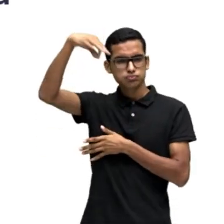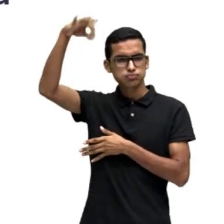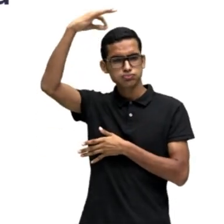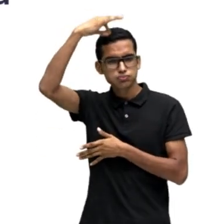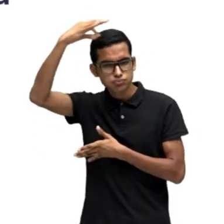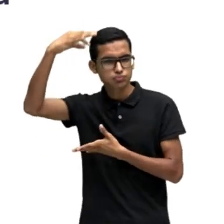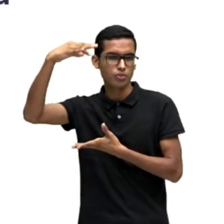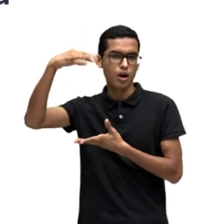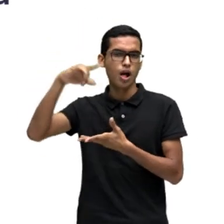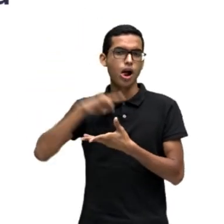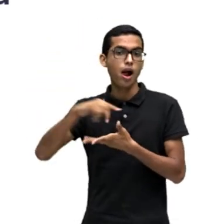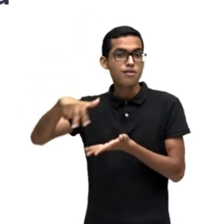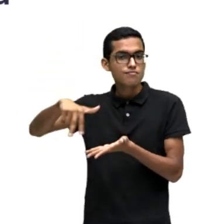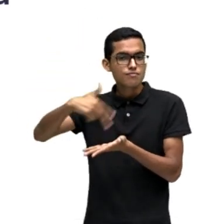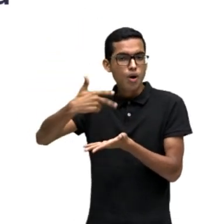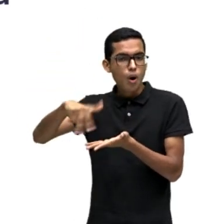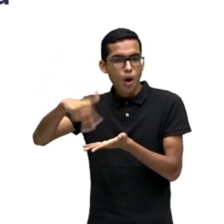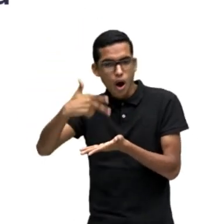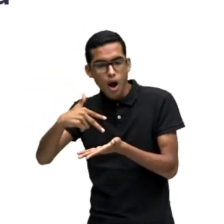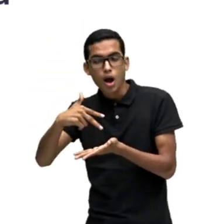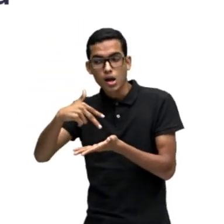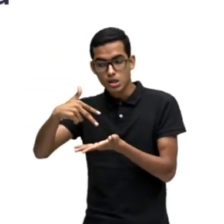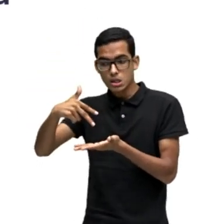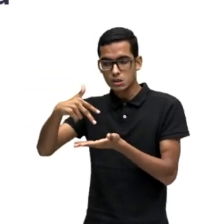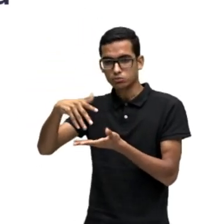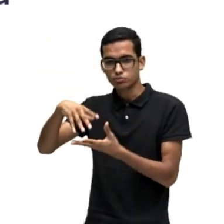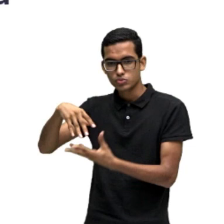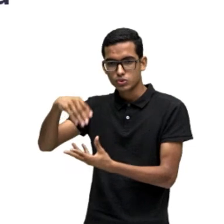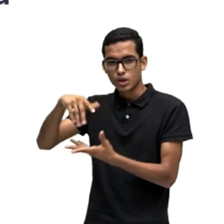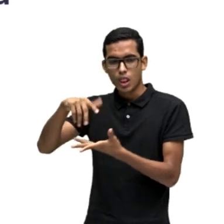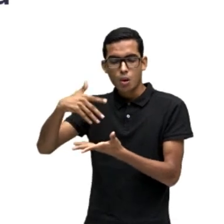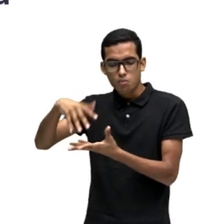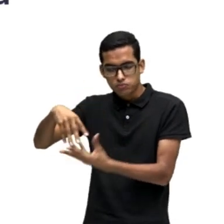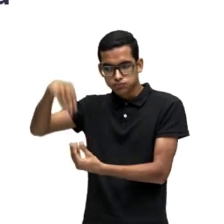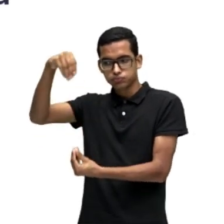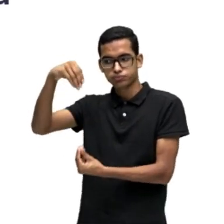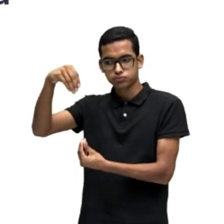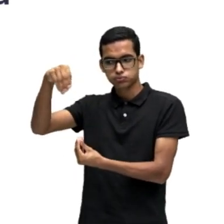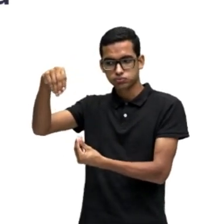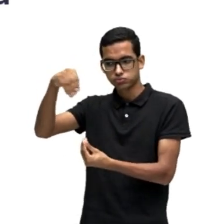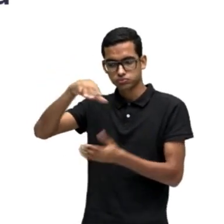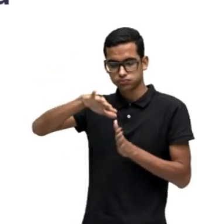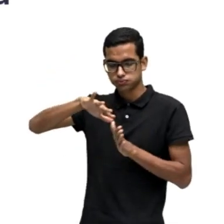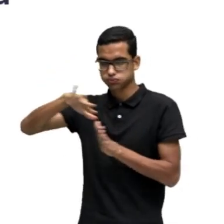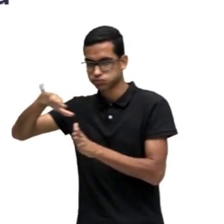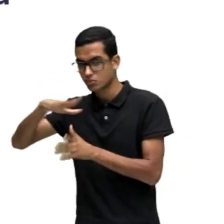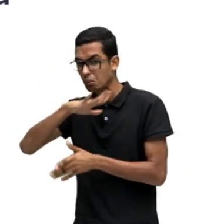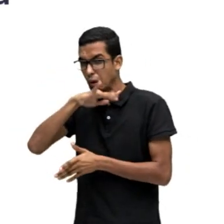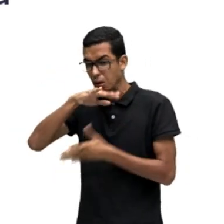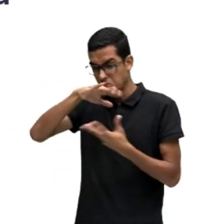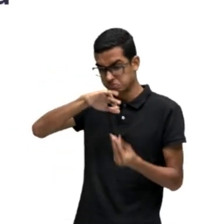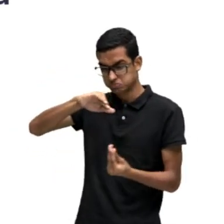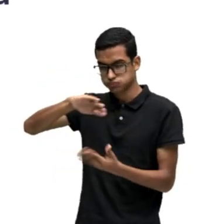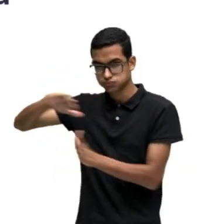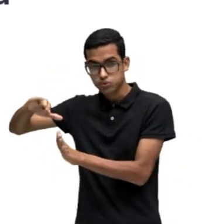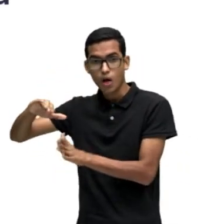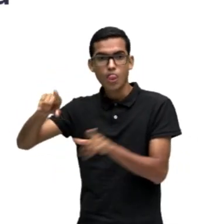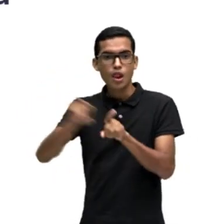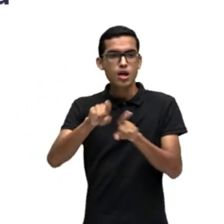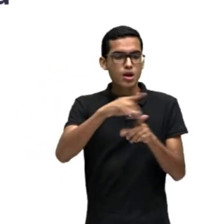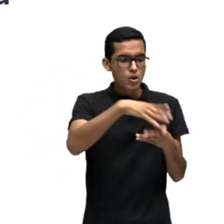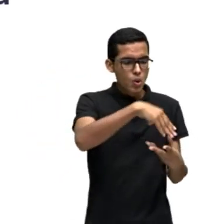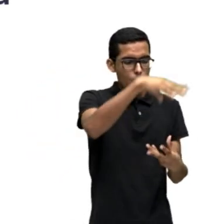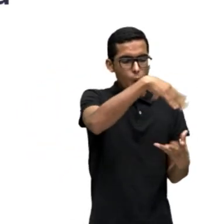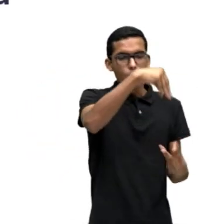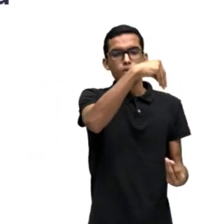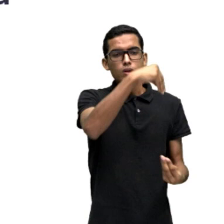dançada para afastar os maus espíritos, para então atrair os bons. Apesar de ser uma dança